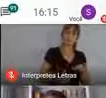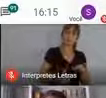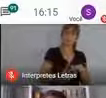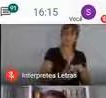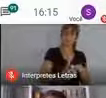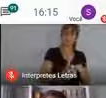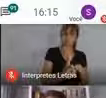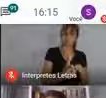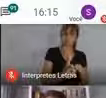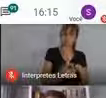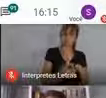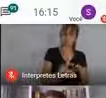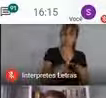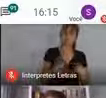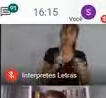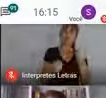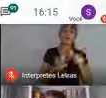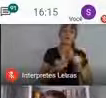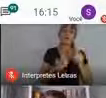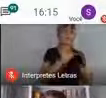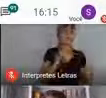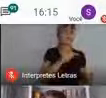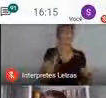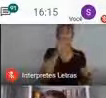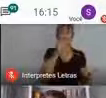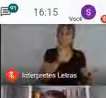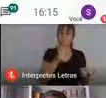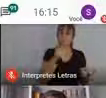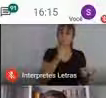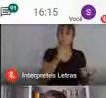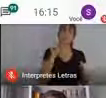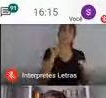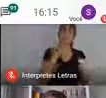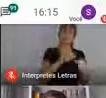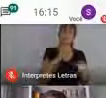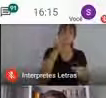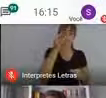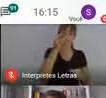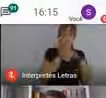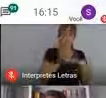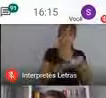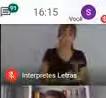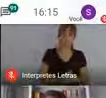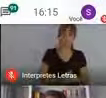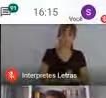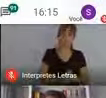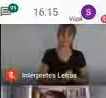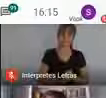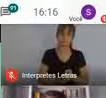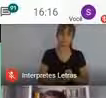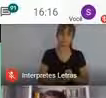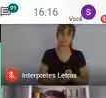que, como Antonieta, ainda se fazem presentes.